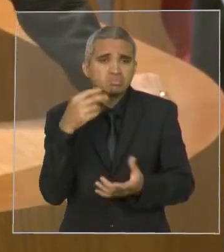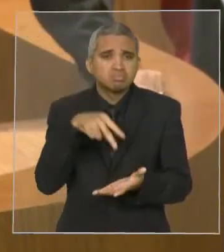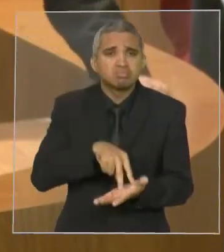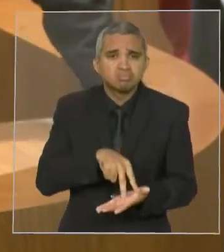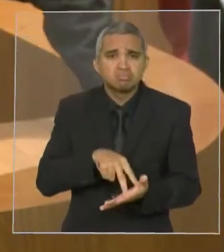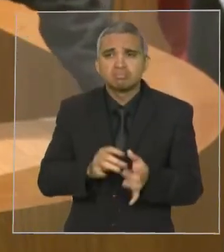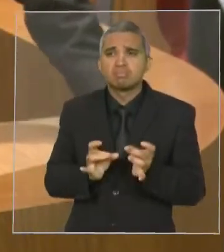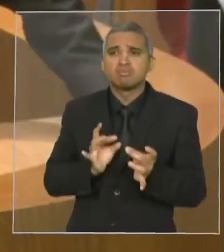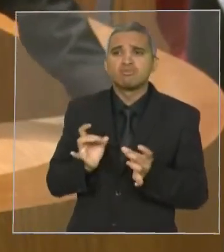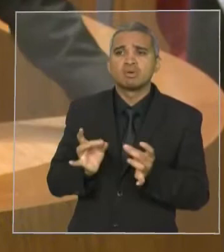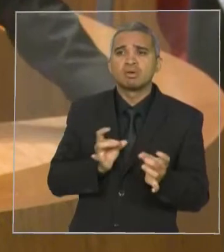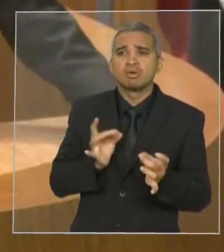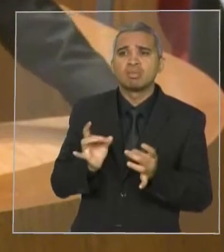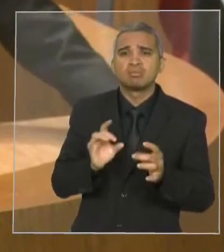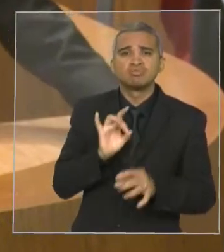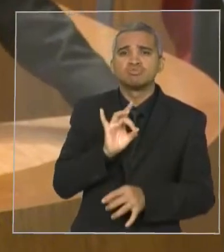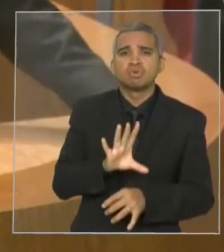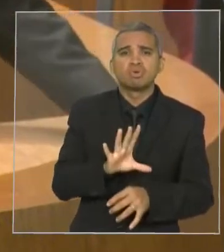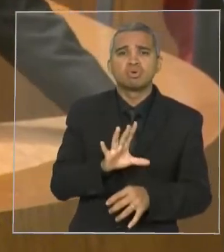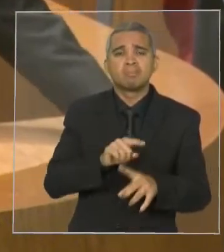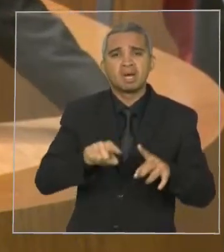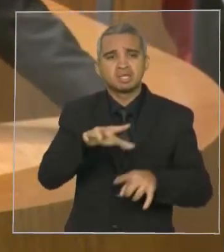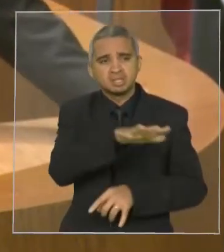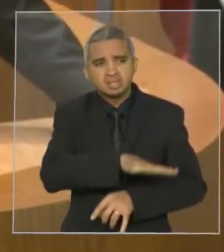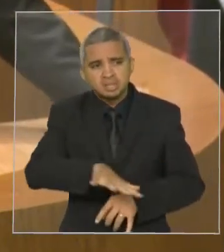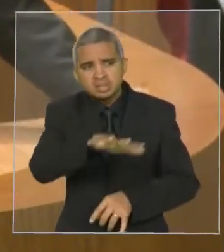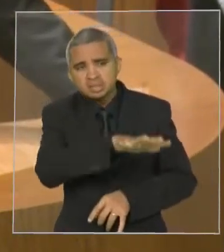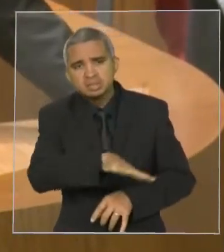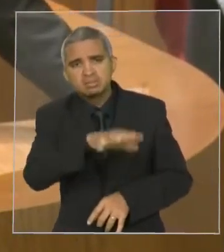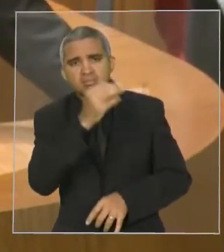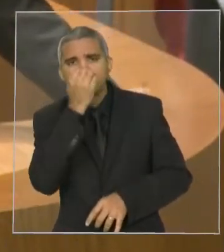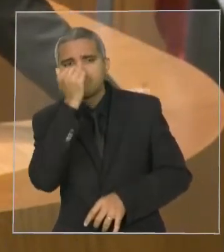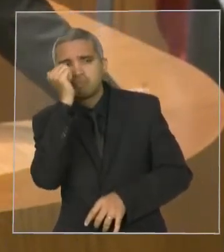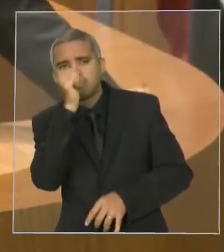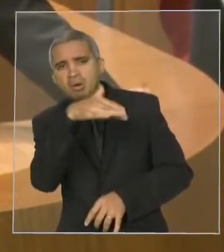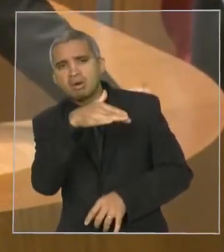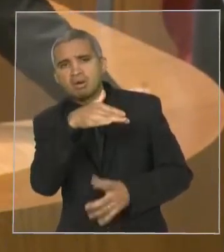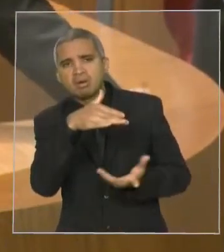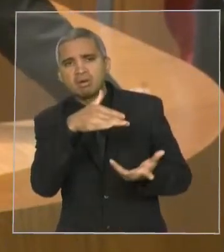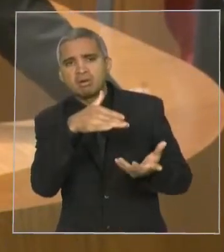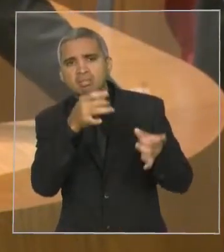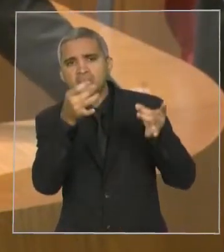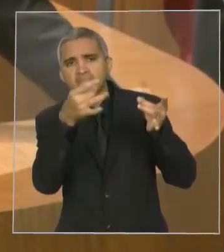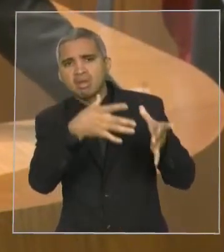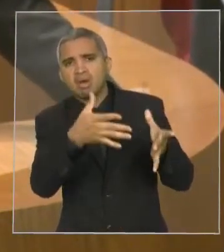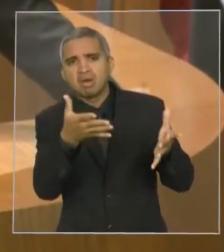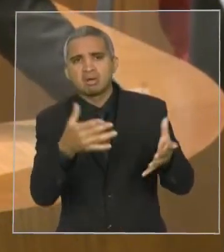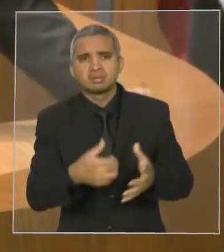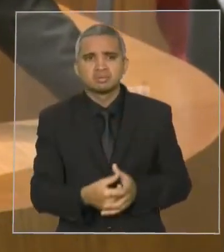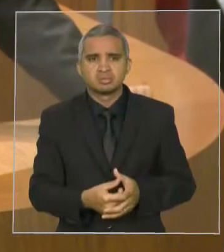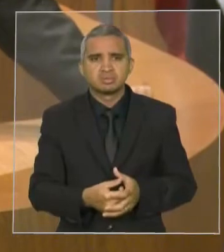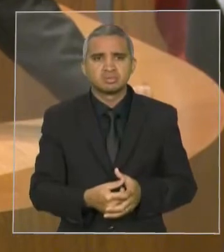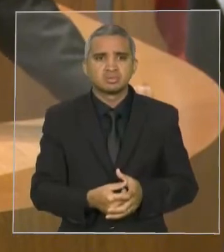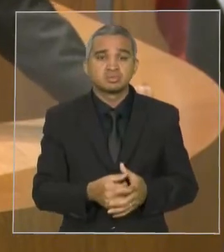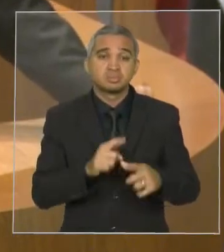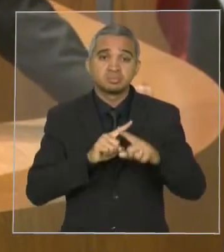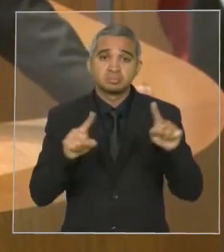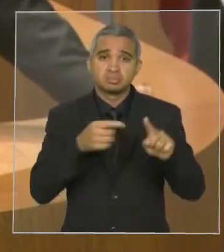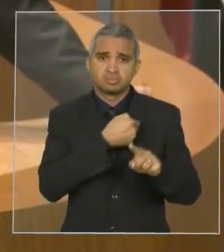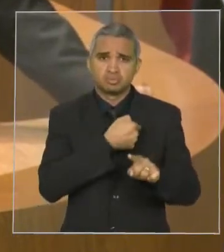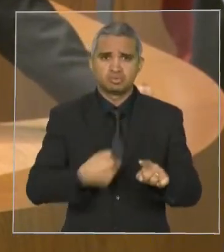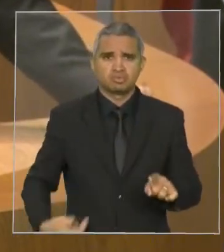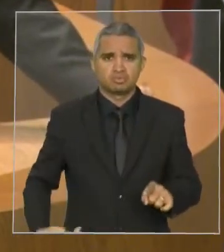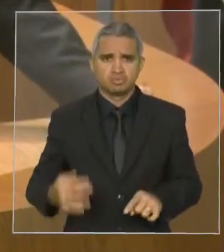e há muitas décadas e ninguém olhava o governo flávio dino fez um investimento